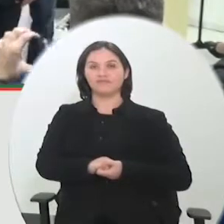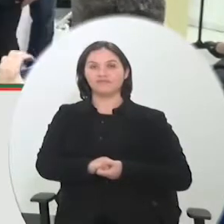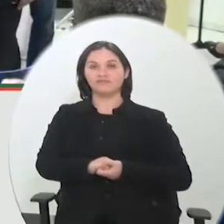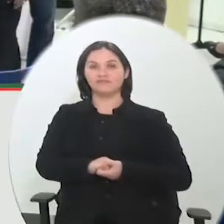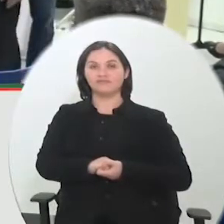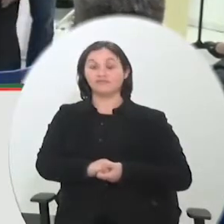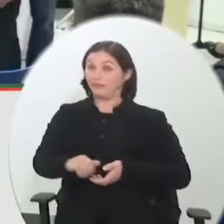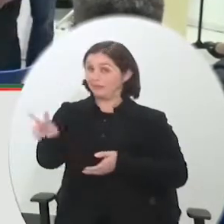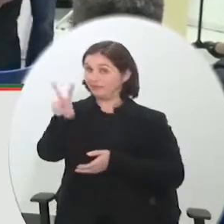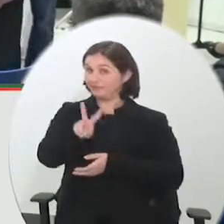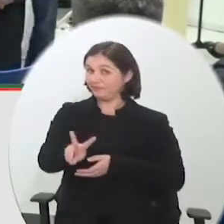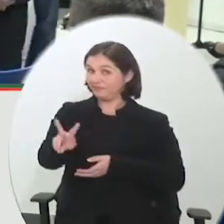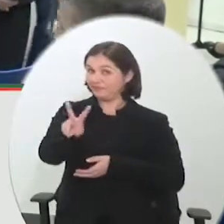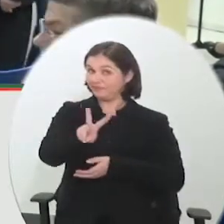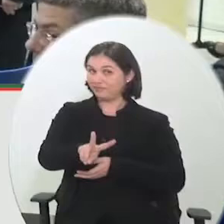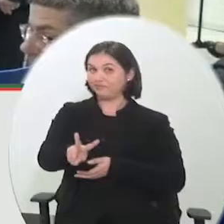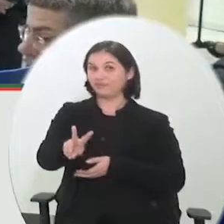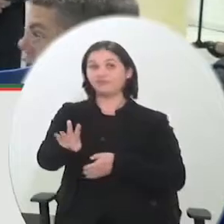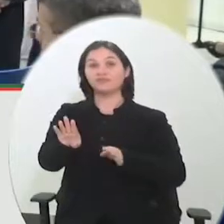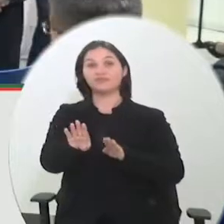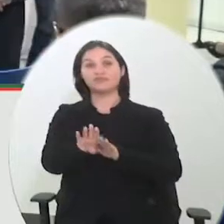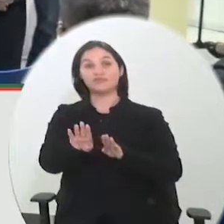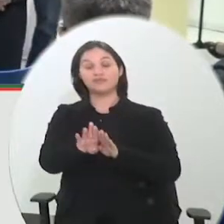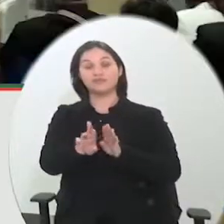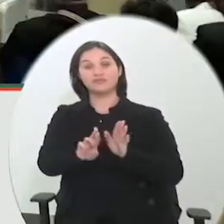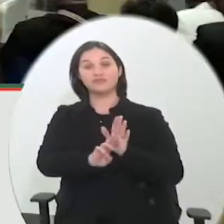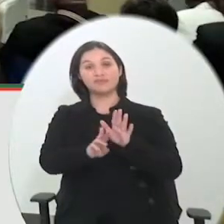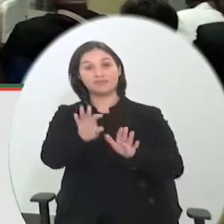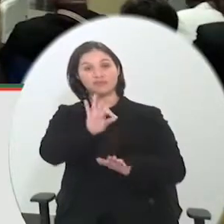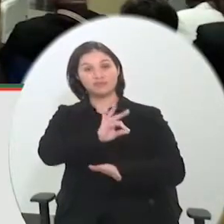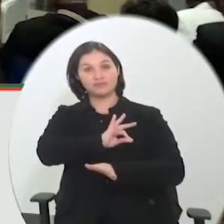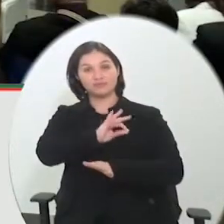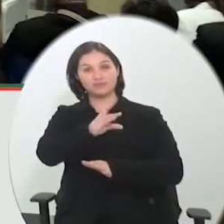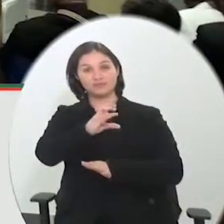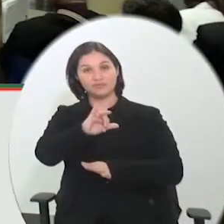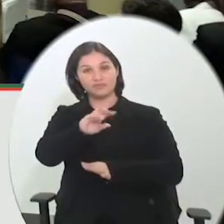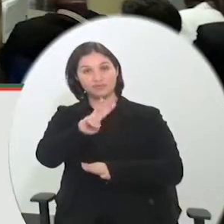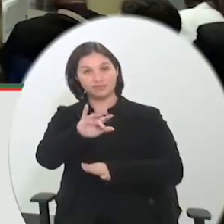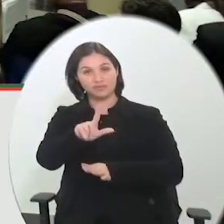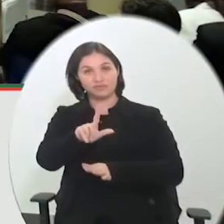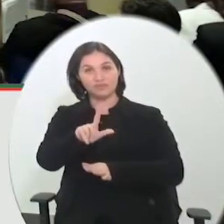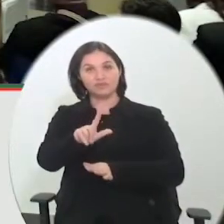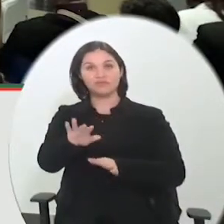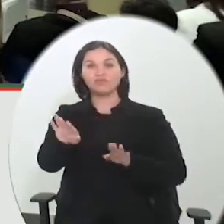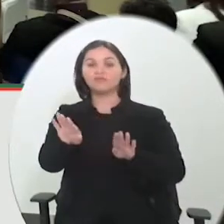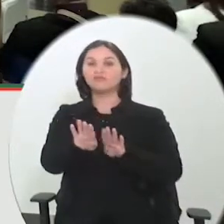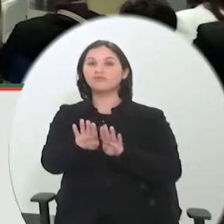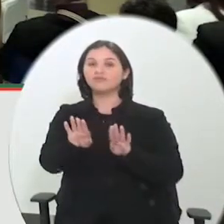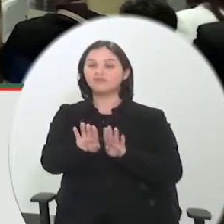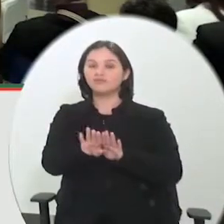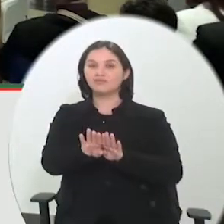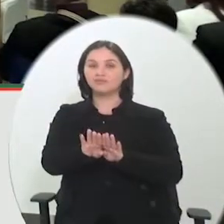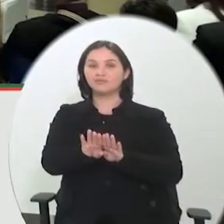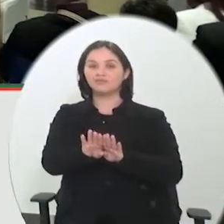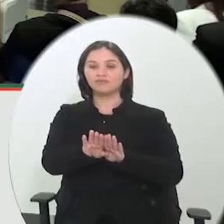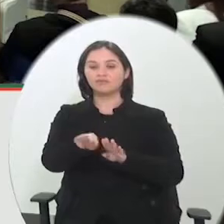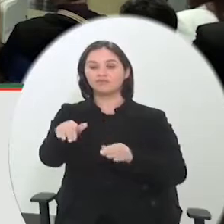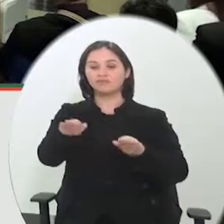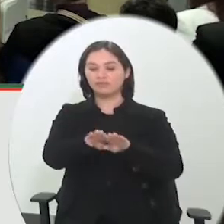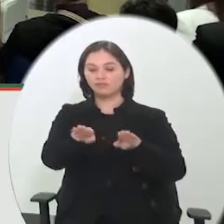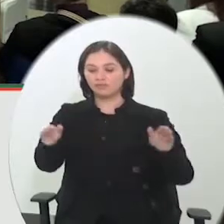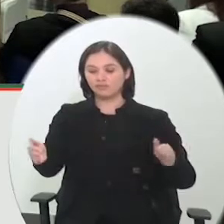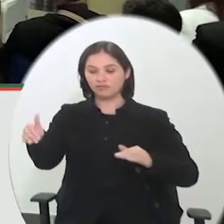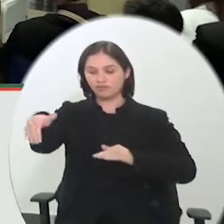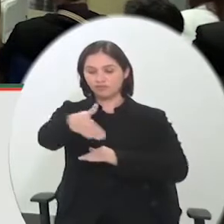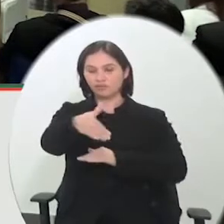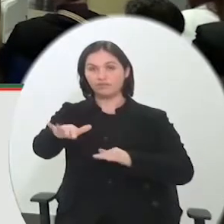Aos vereadores e aos diretores da Polícia Civil, pedimos que continuem aqui à frente à mesa. Porque, a fim de registrar esta homenagem, a